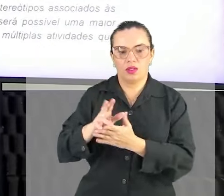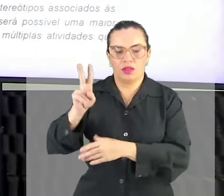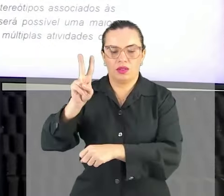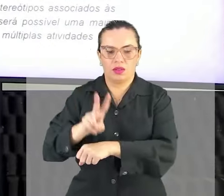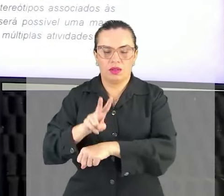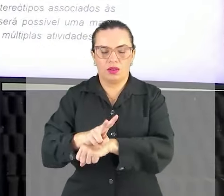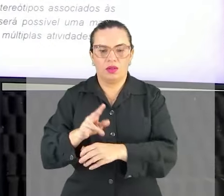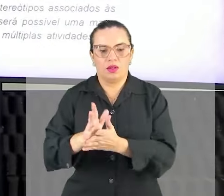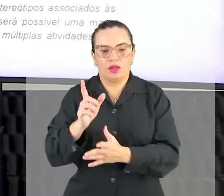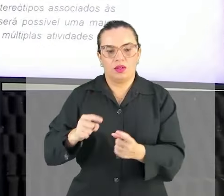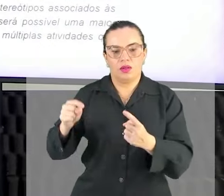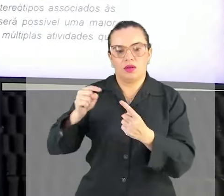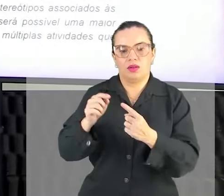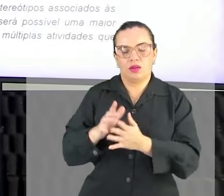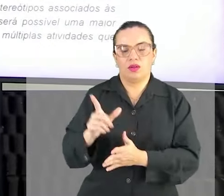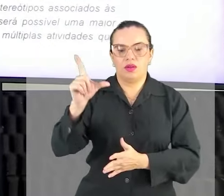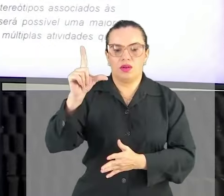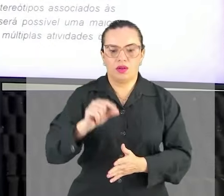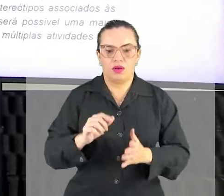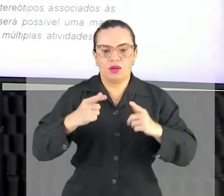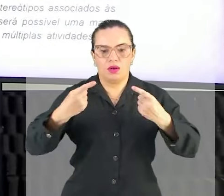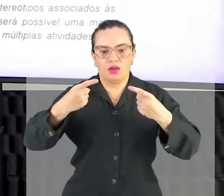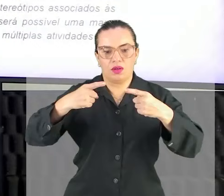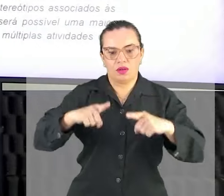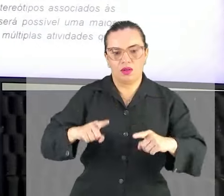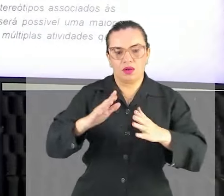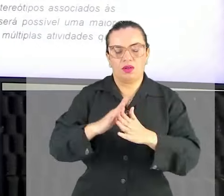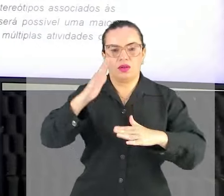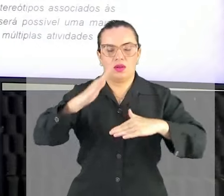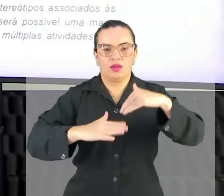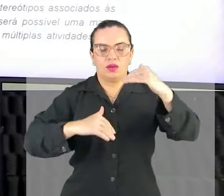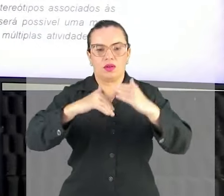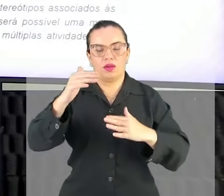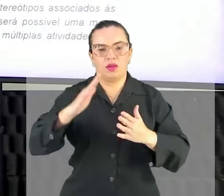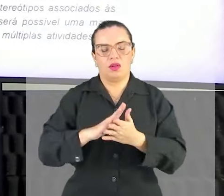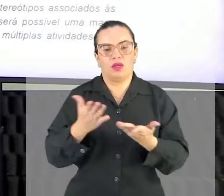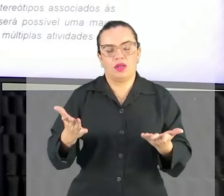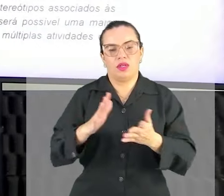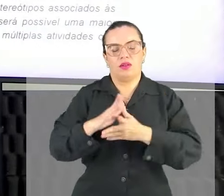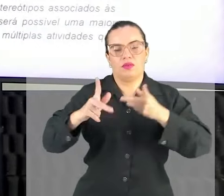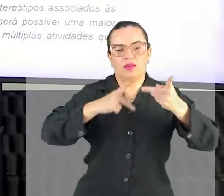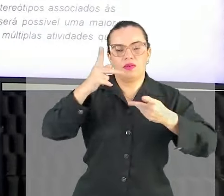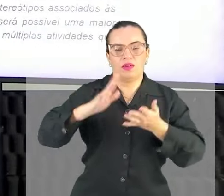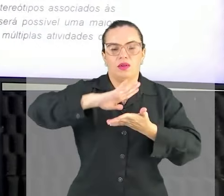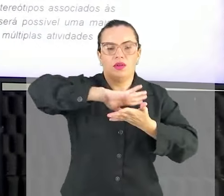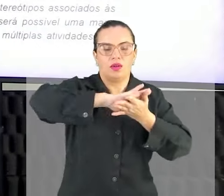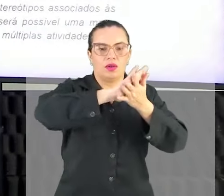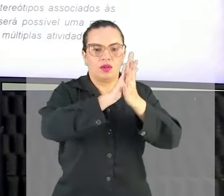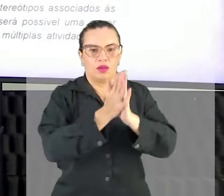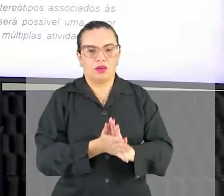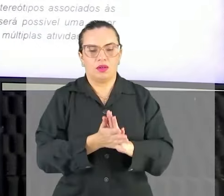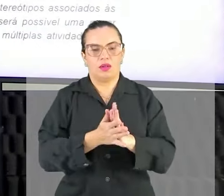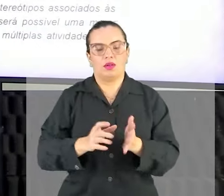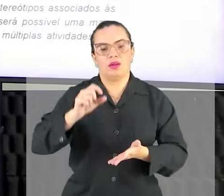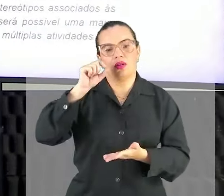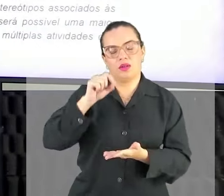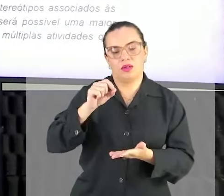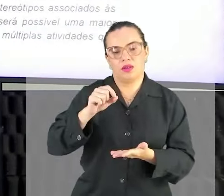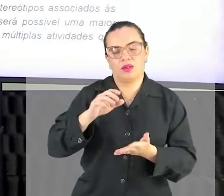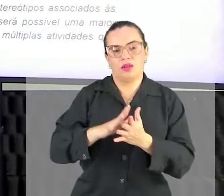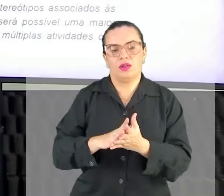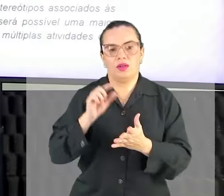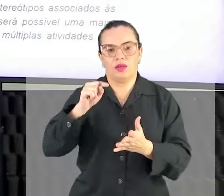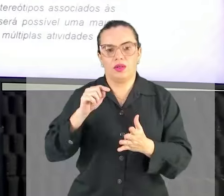os desafios enfrentados por essas profissões. Ele fala tanto do preconceito, ele resolve tanto a questão do preconceito, que